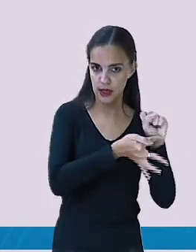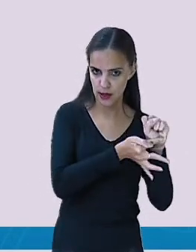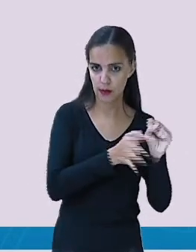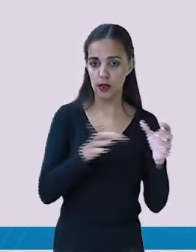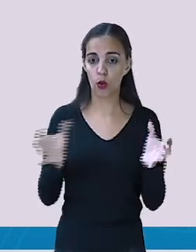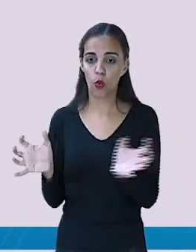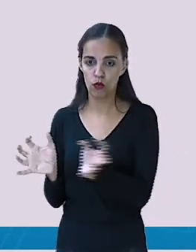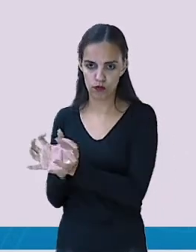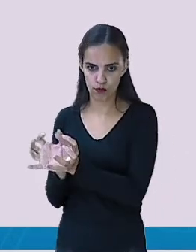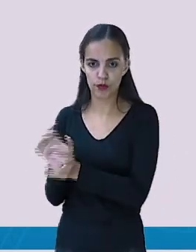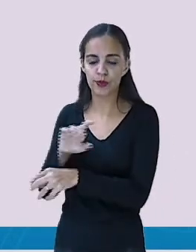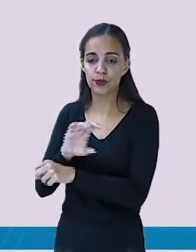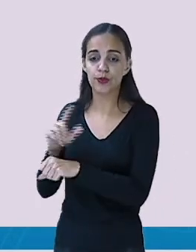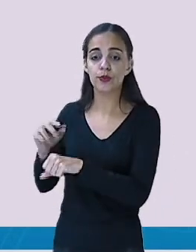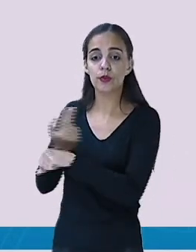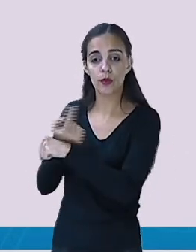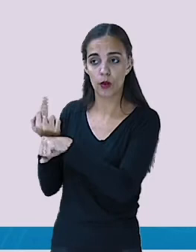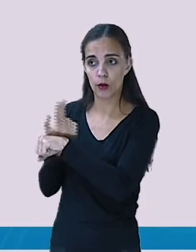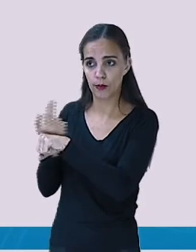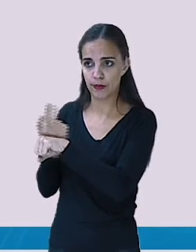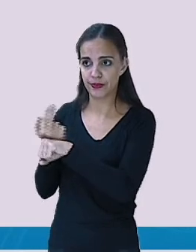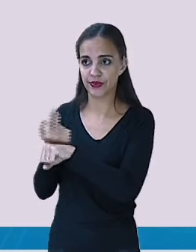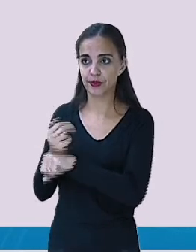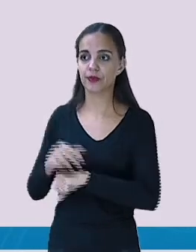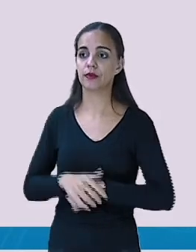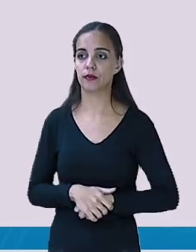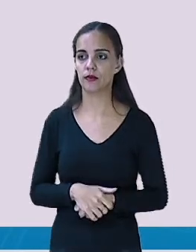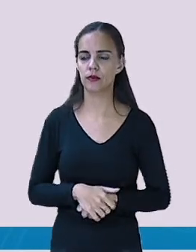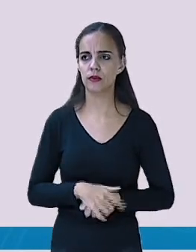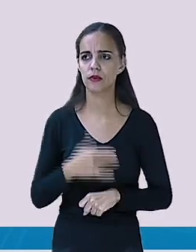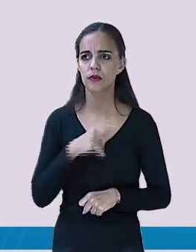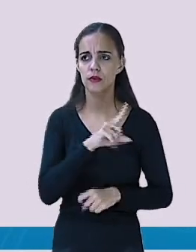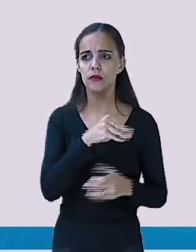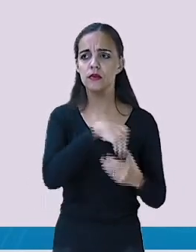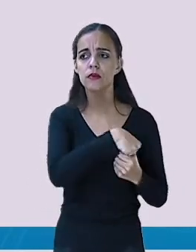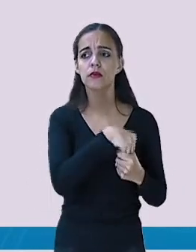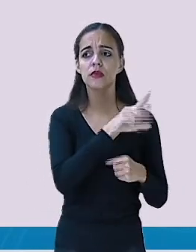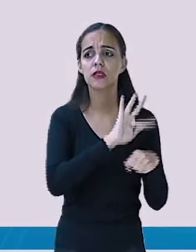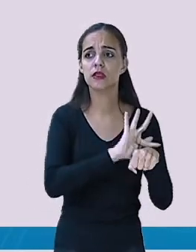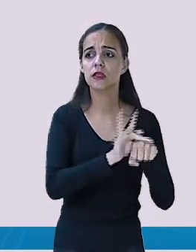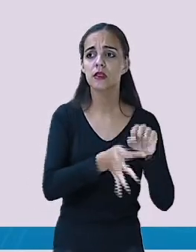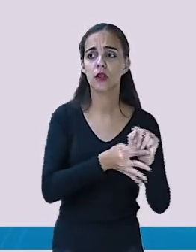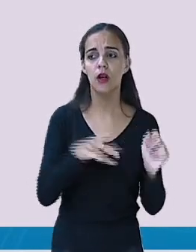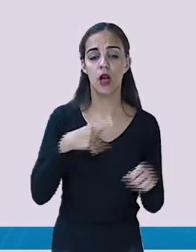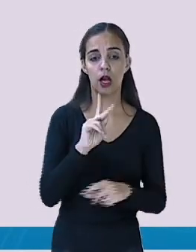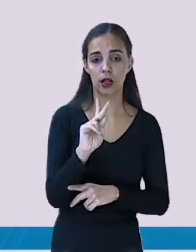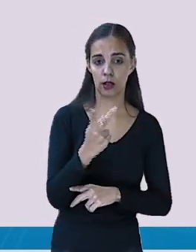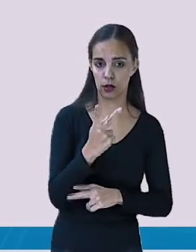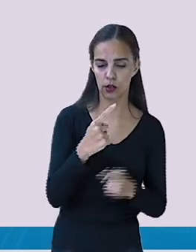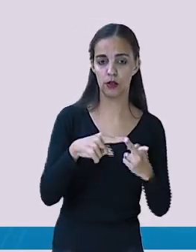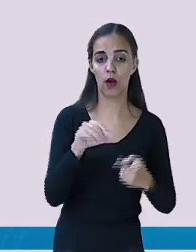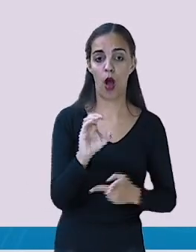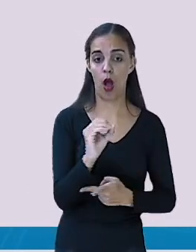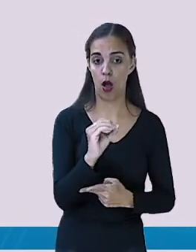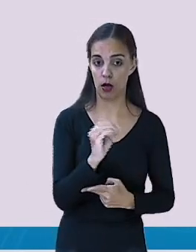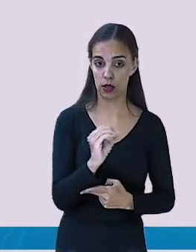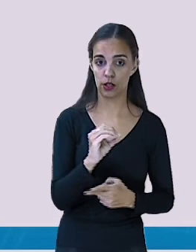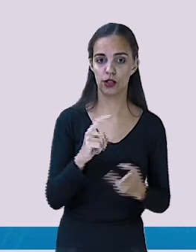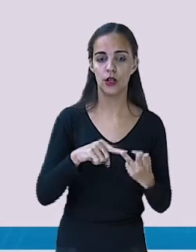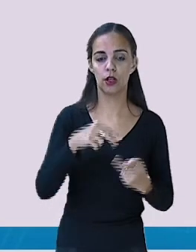chamadas compostas exemplos de substâncias simples hidrogênio oxigênio